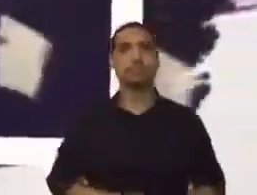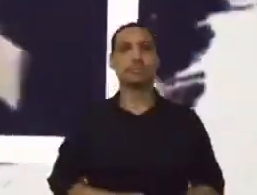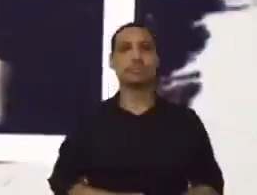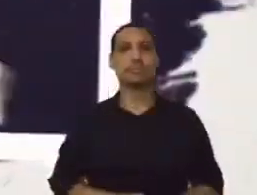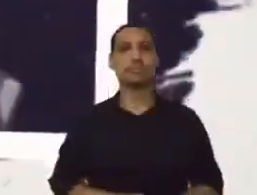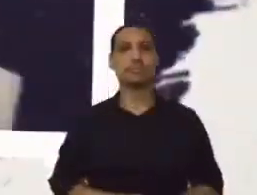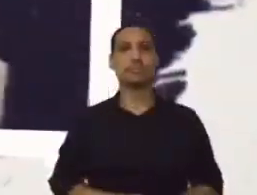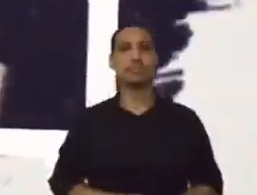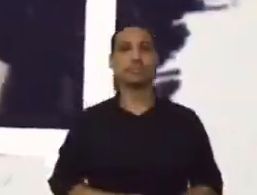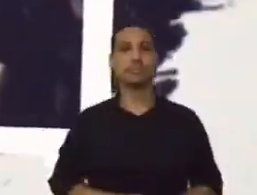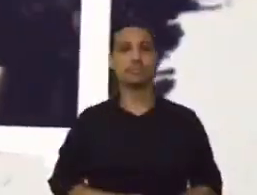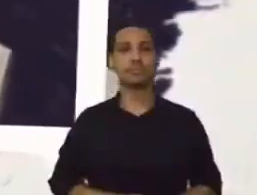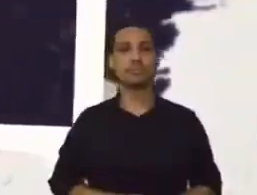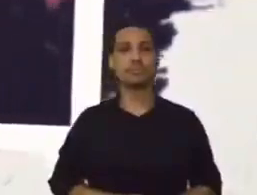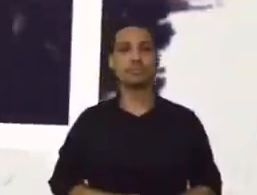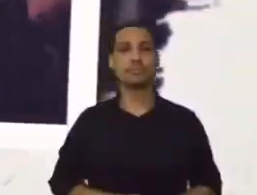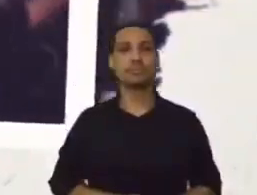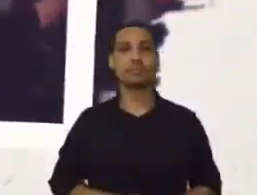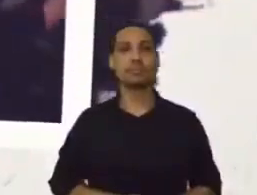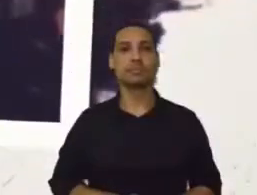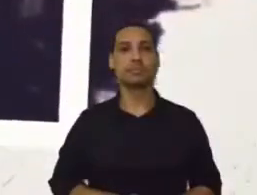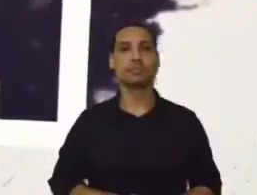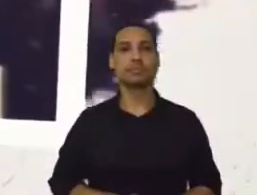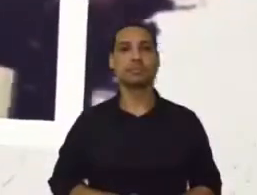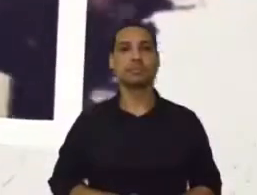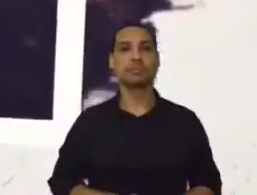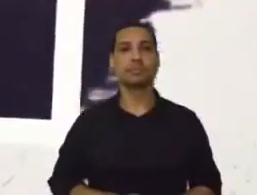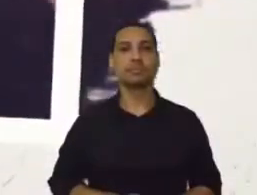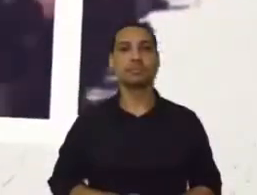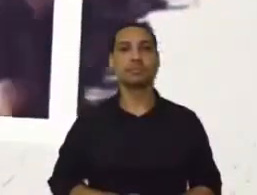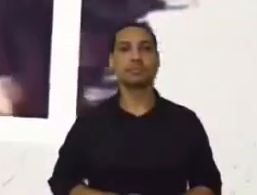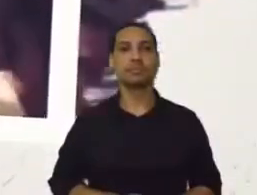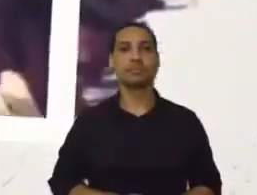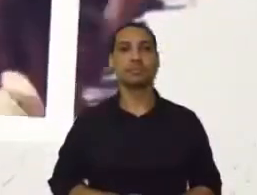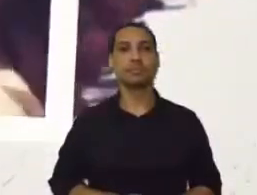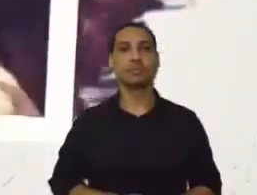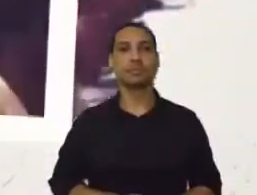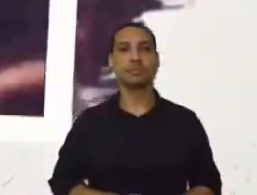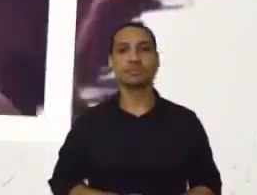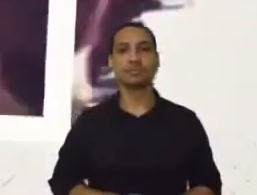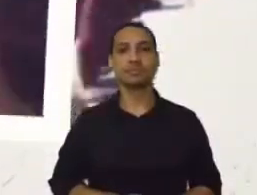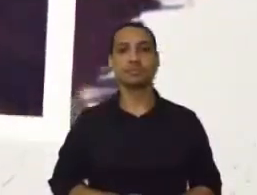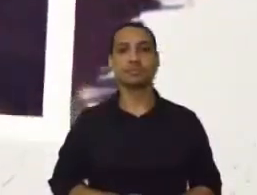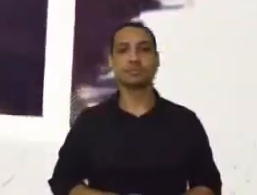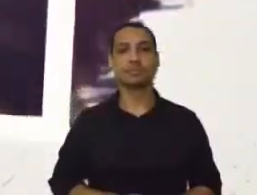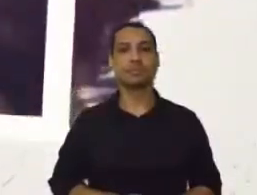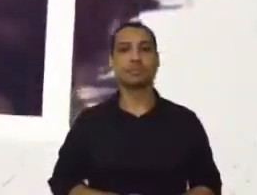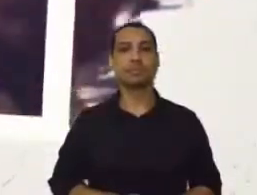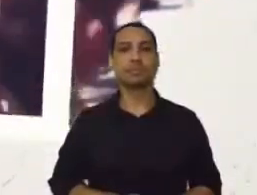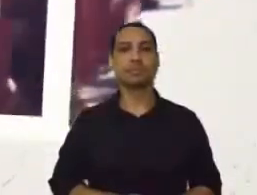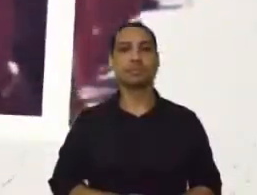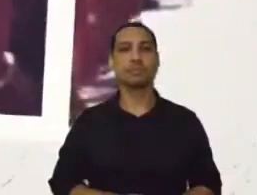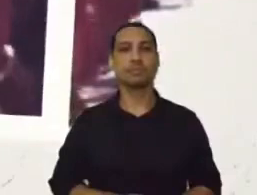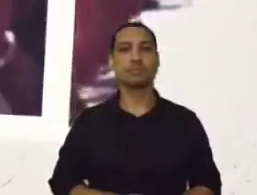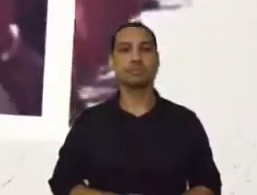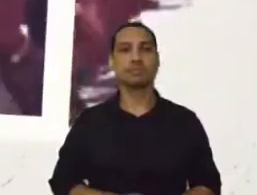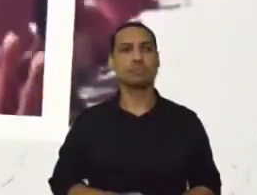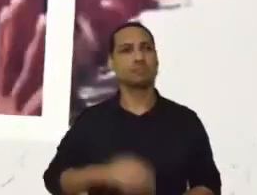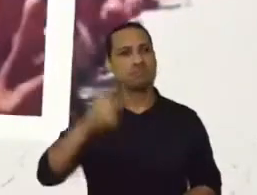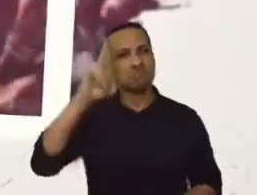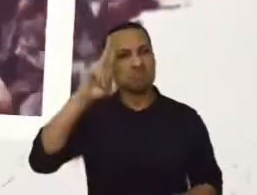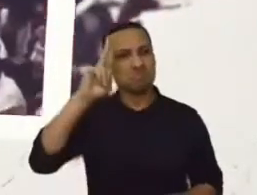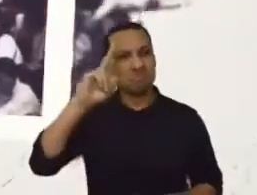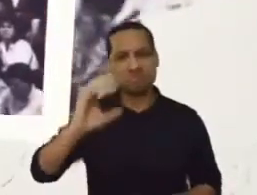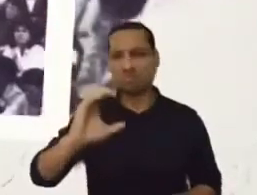Na história de luta da CUT, a contribuição de cada companheira e companheiro foi fundamental para que ela se tornasse a maior central